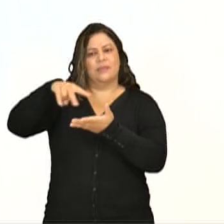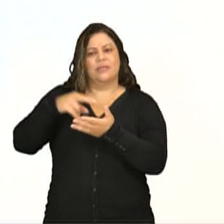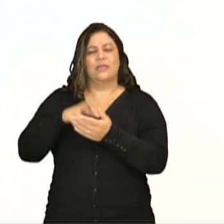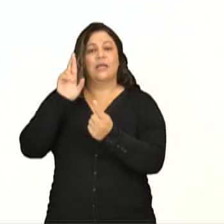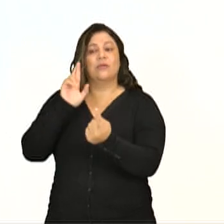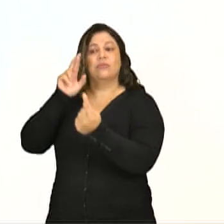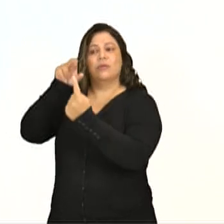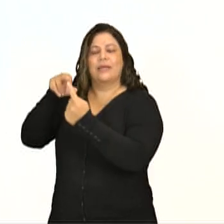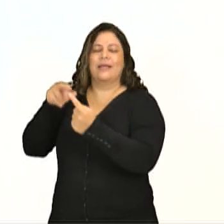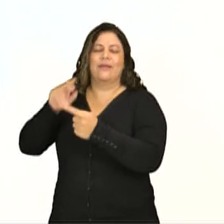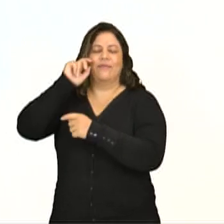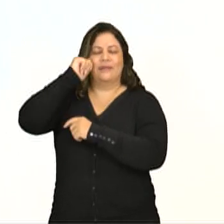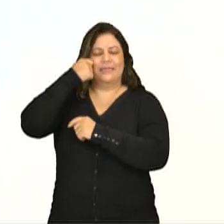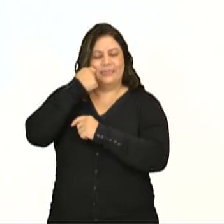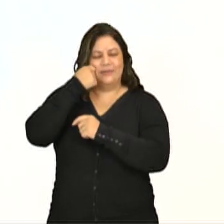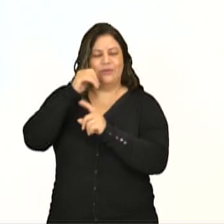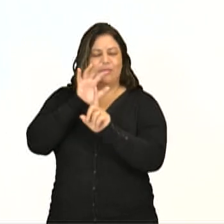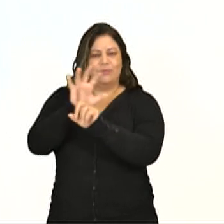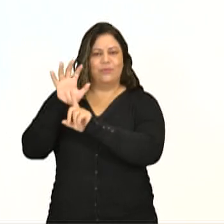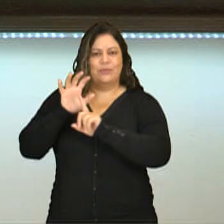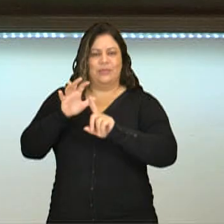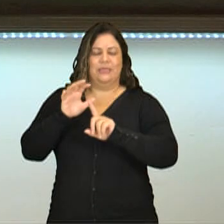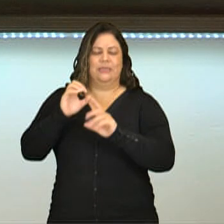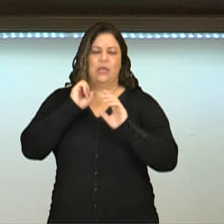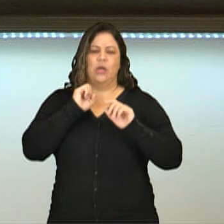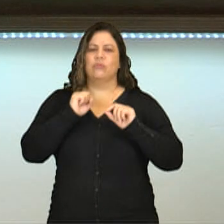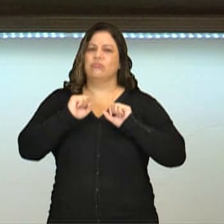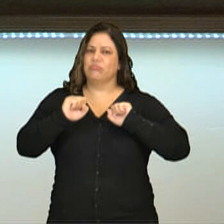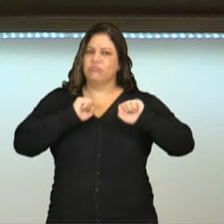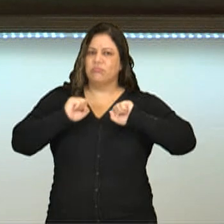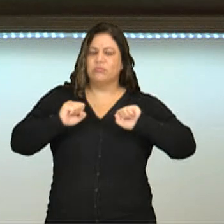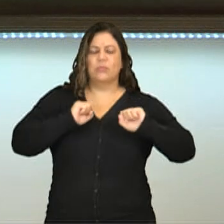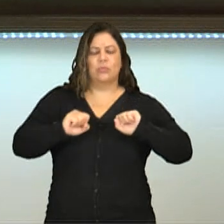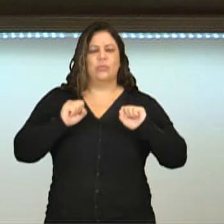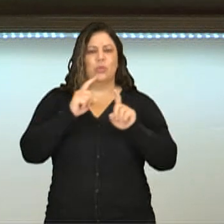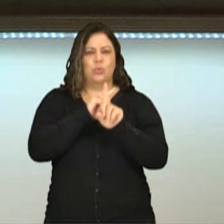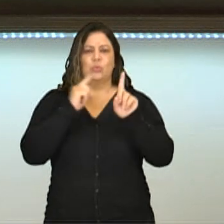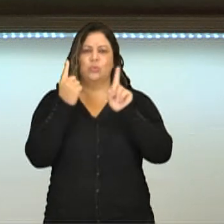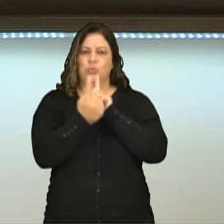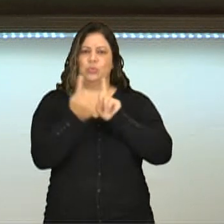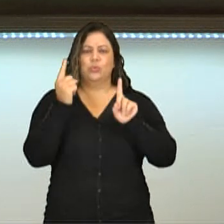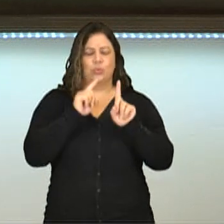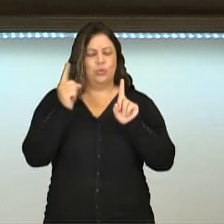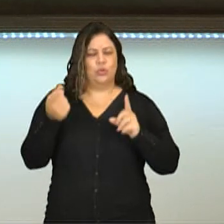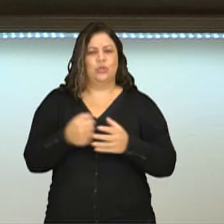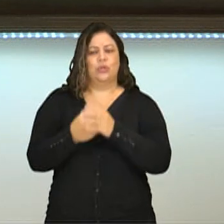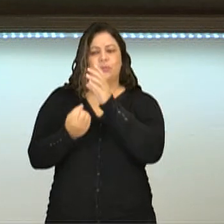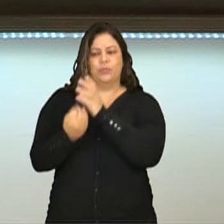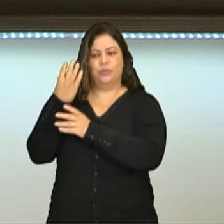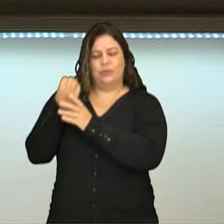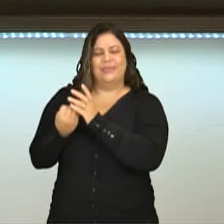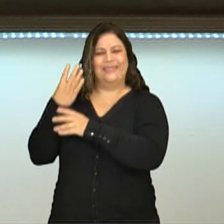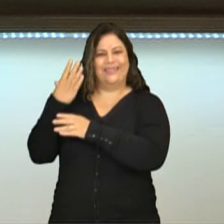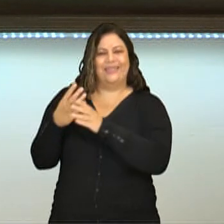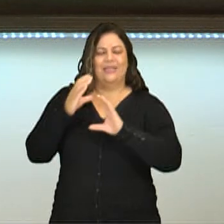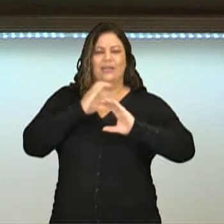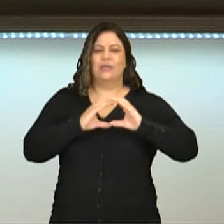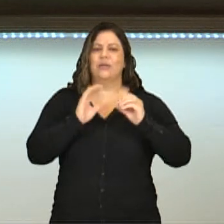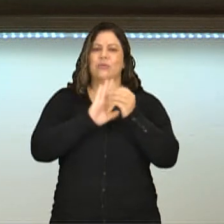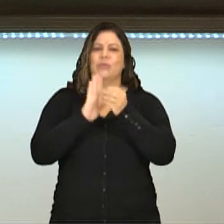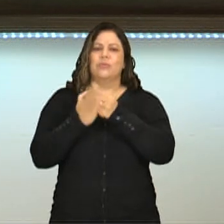referência africana, essa influência de algumas batidas, de alguns giros, por ela ter sua origem numa